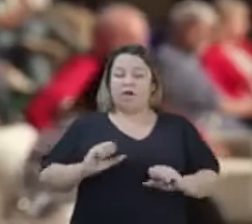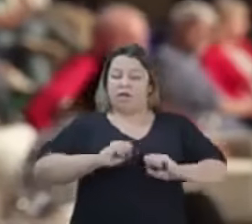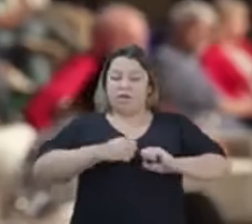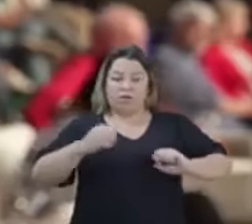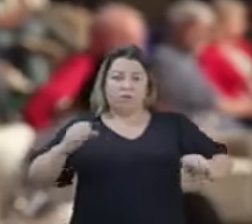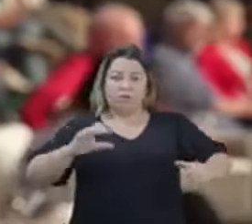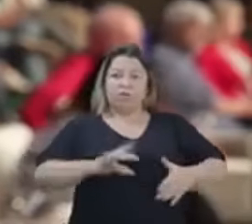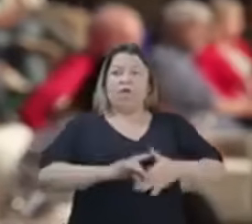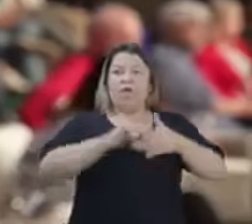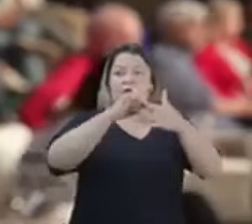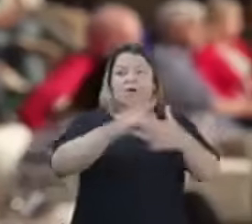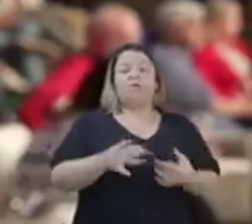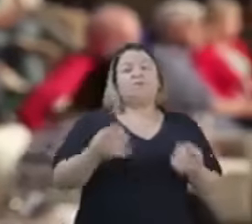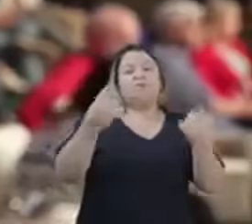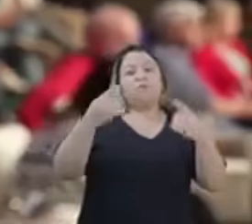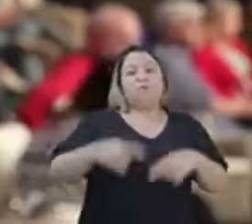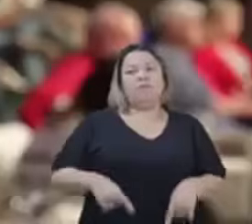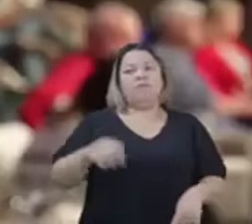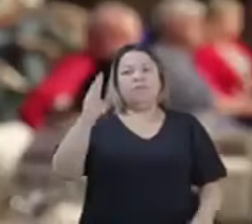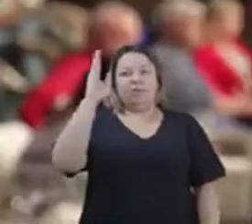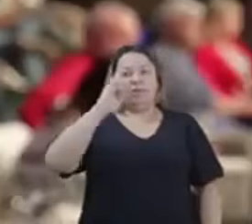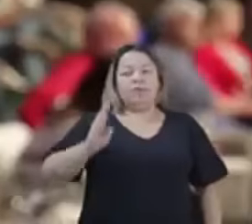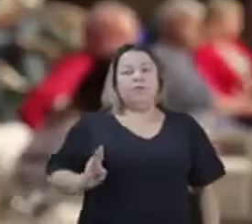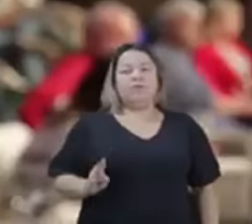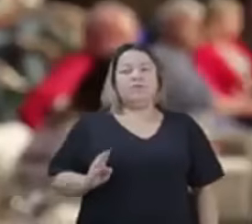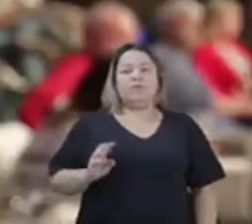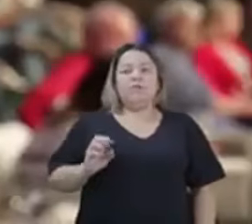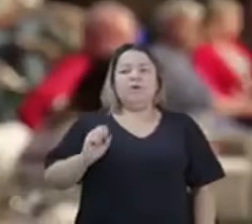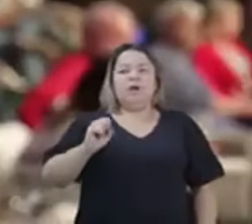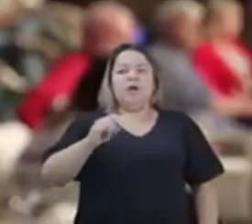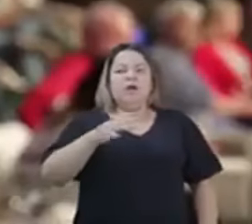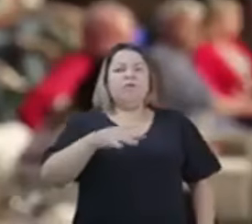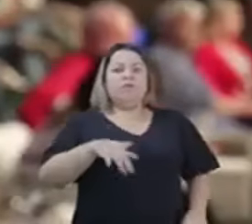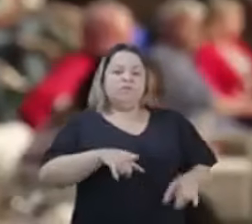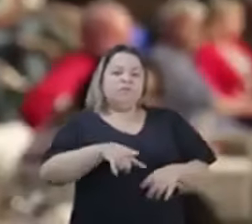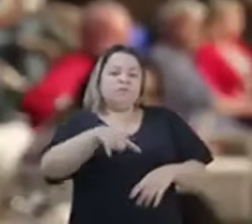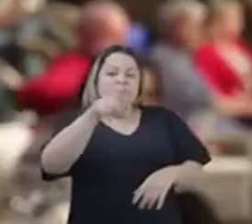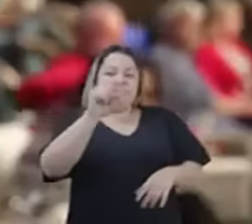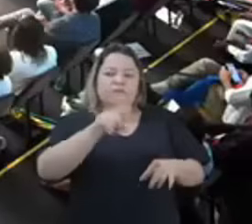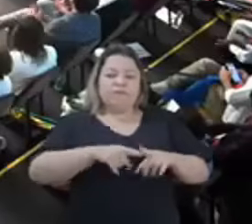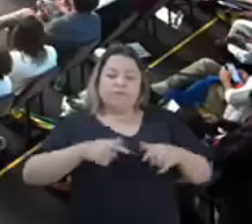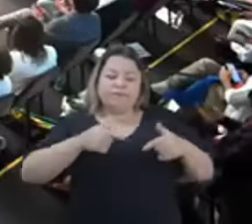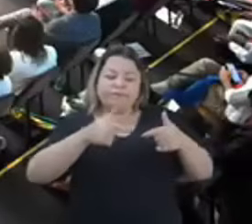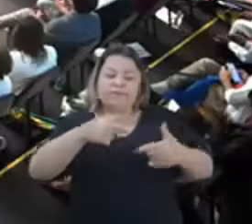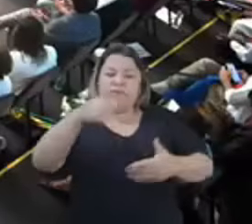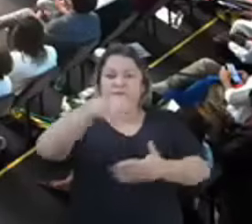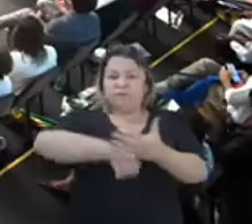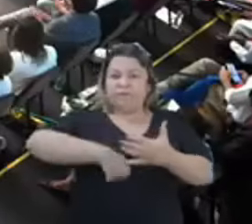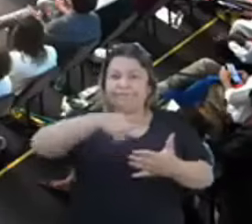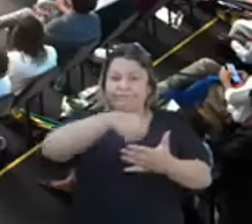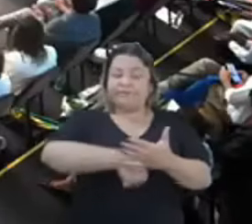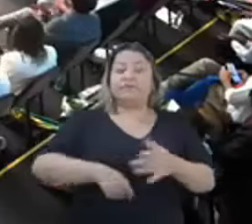político da história brasileira. Então, se eu optei pela militância,